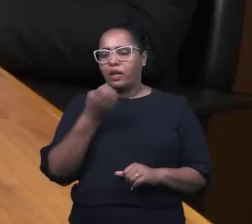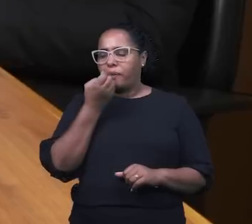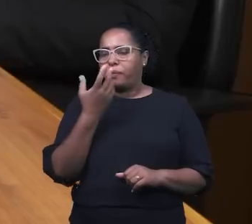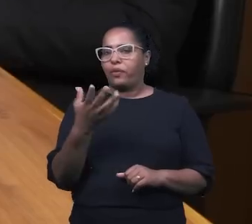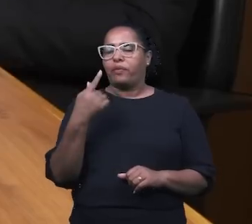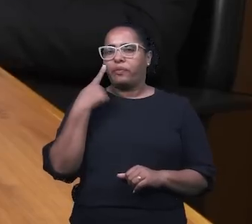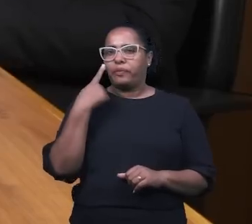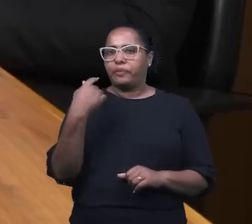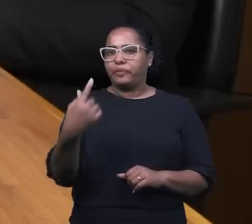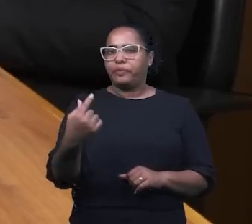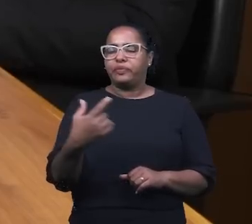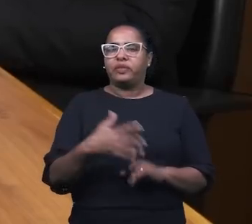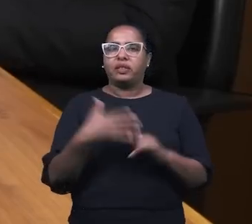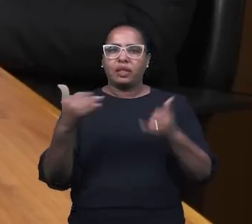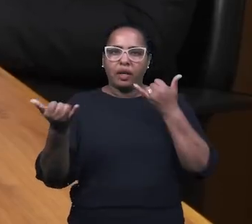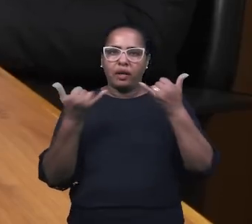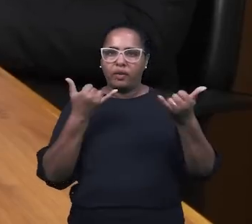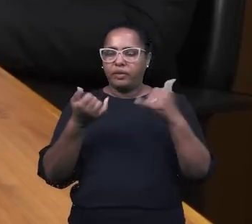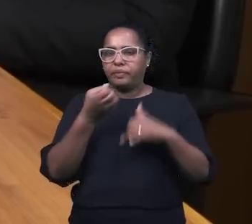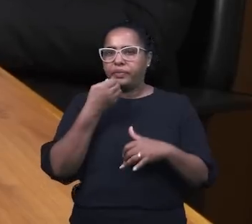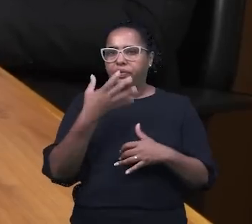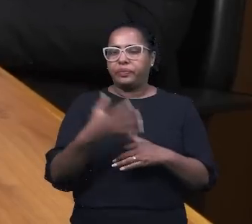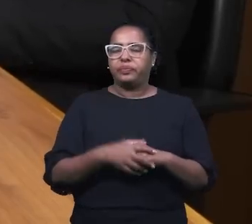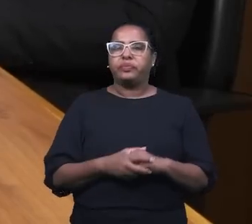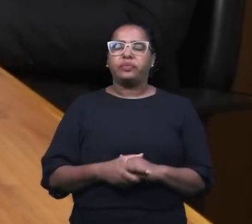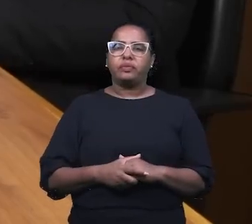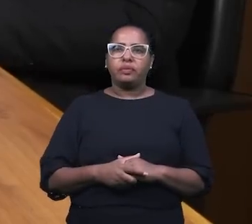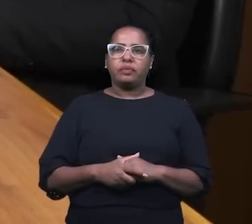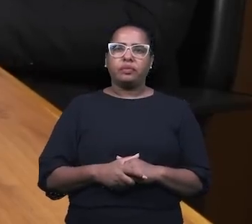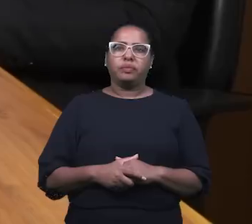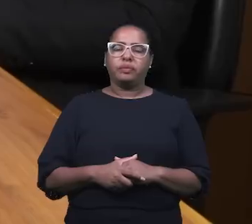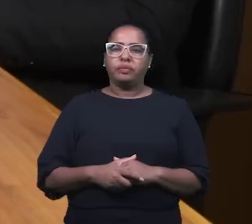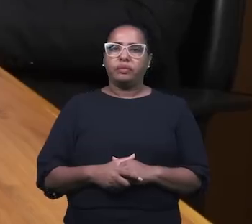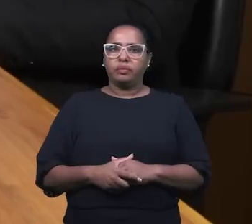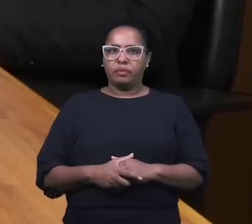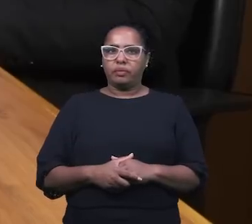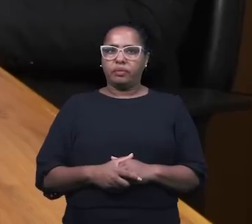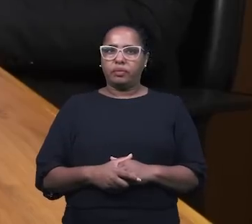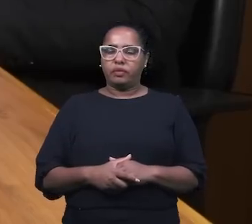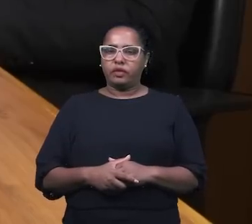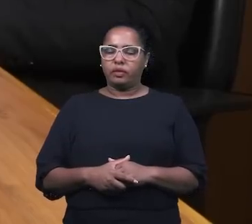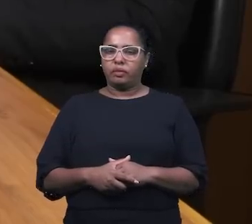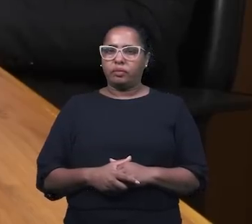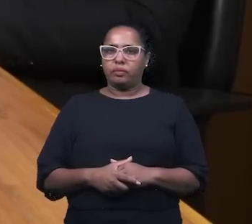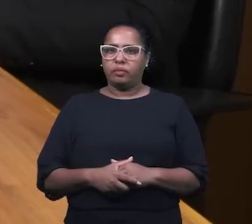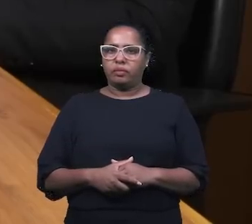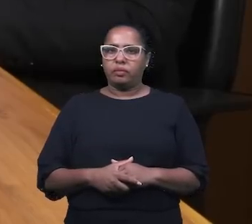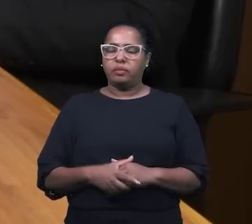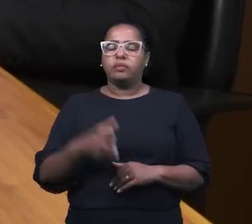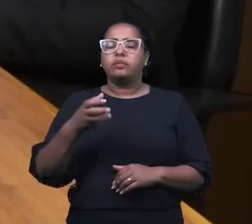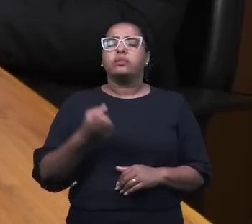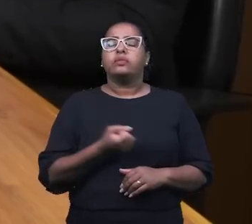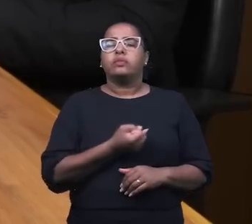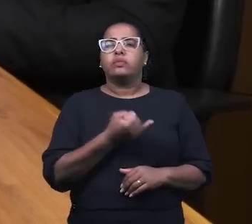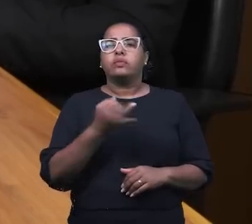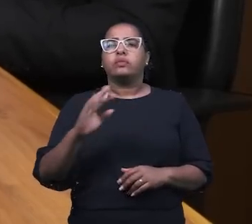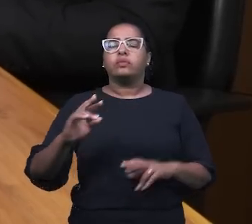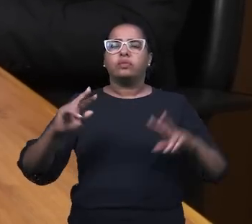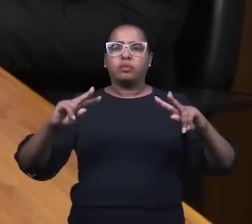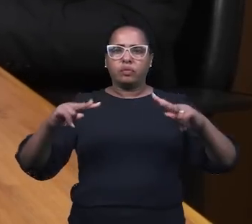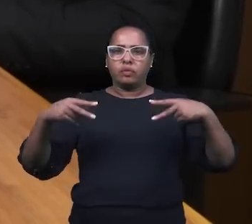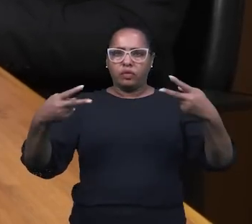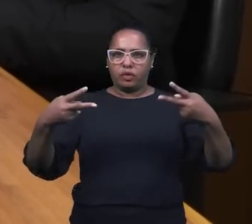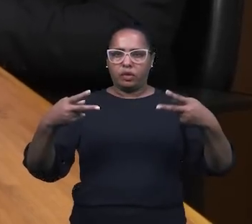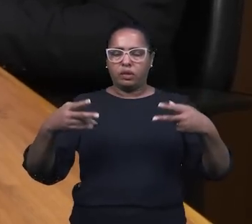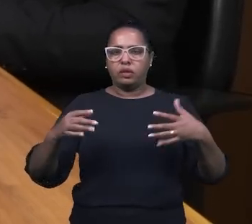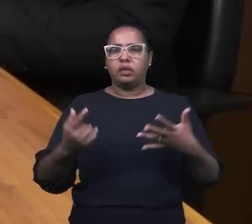Isso é muito interessante. Essa informação é muito boa. Agora, quais os links,